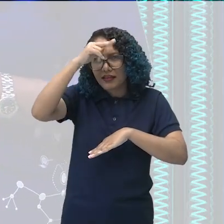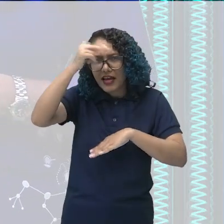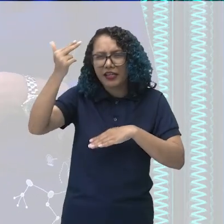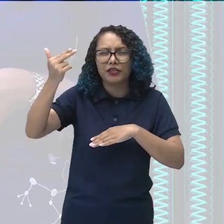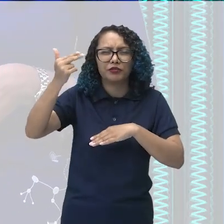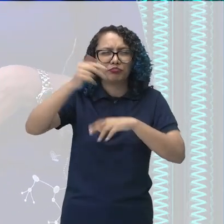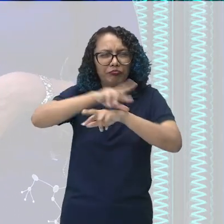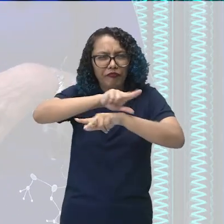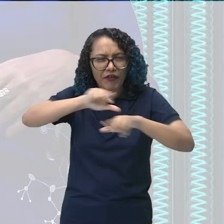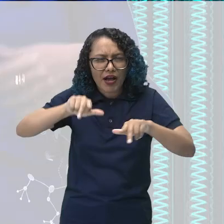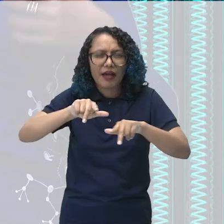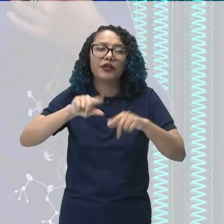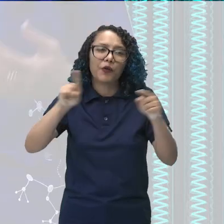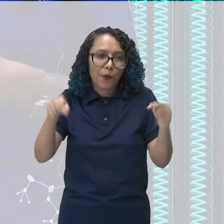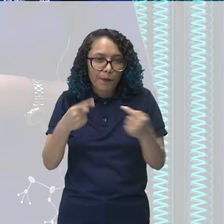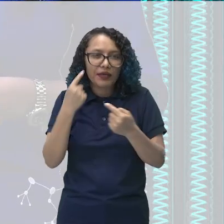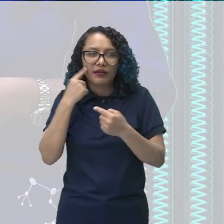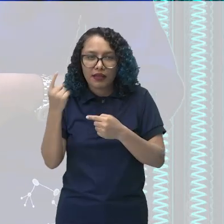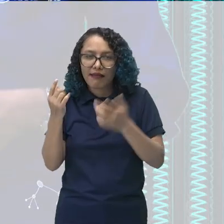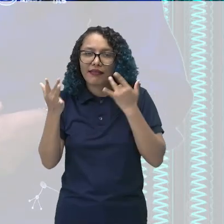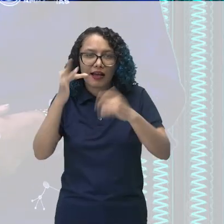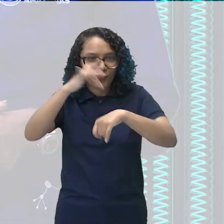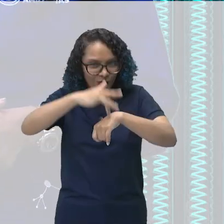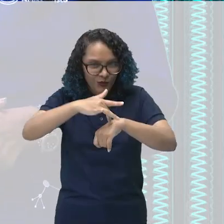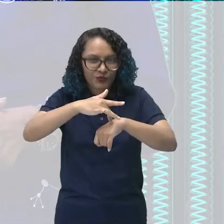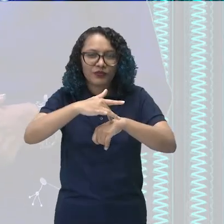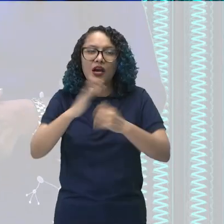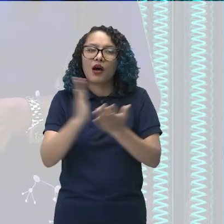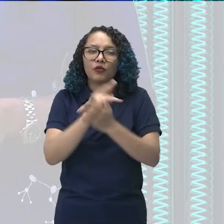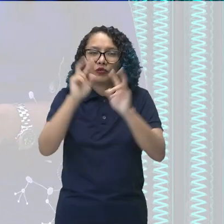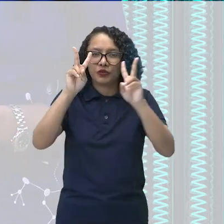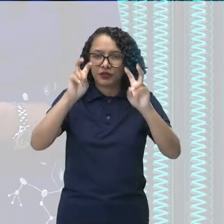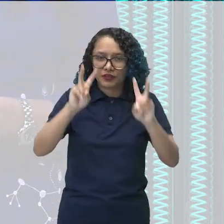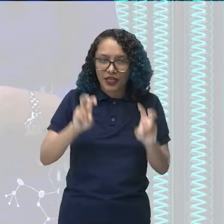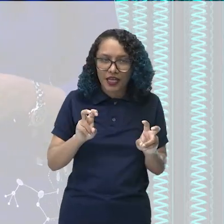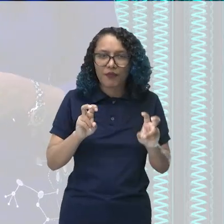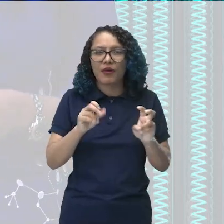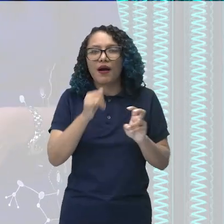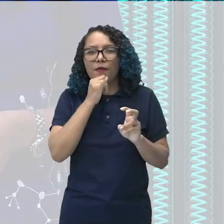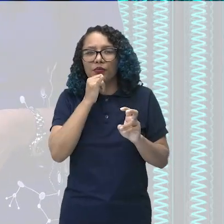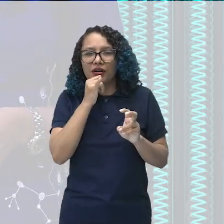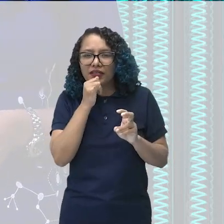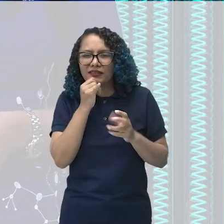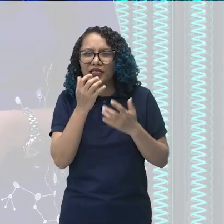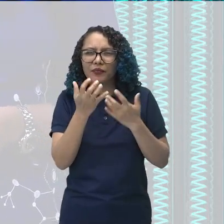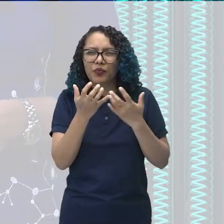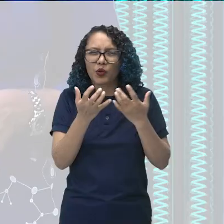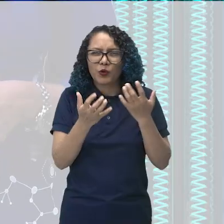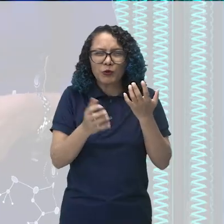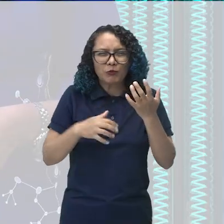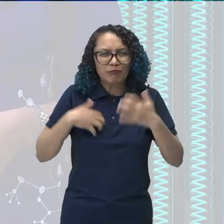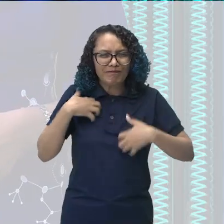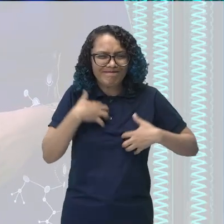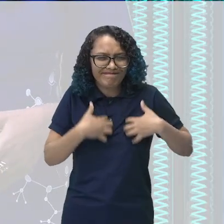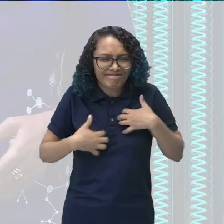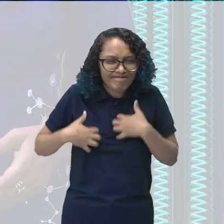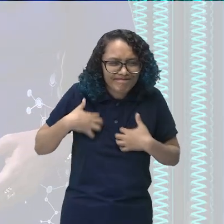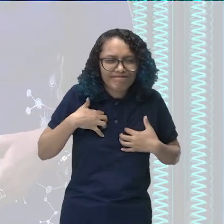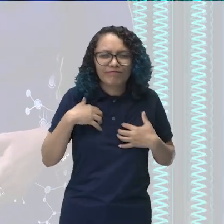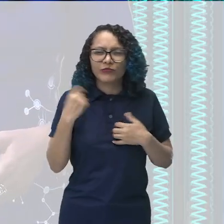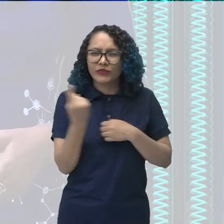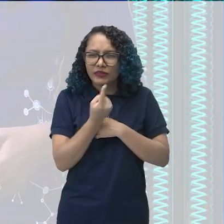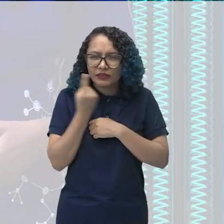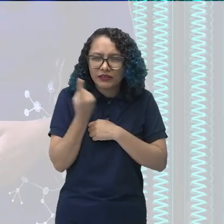assim o teatro do absurdo. Eles tratam de temas da atmosfera da desolação, solidão